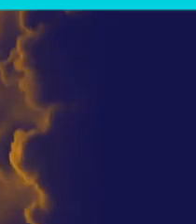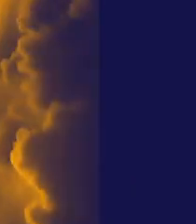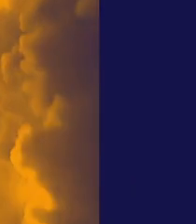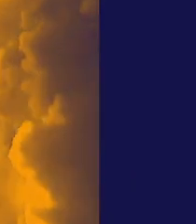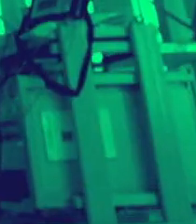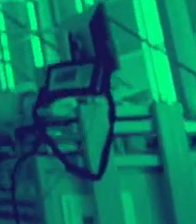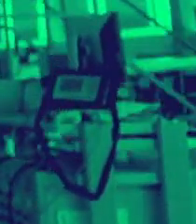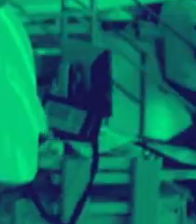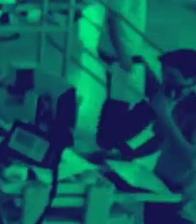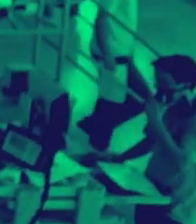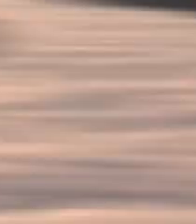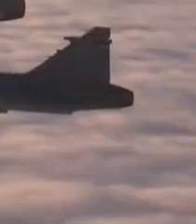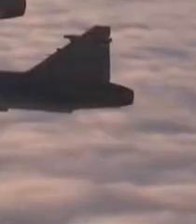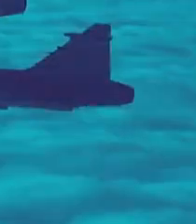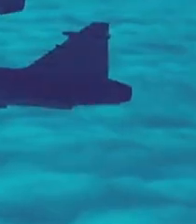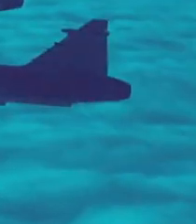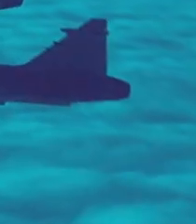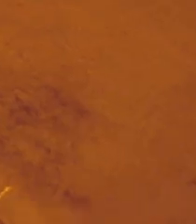Música